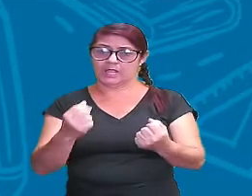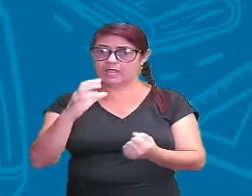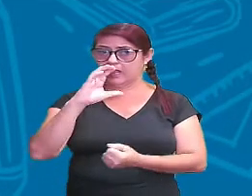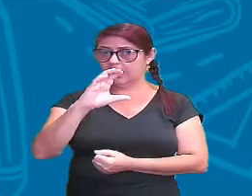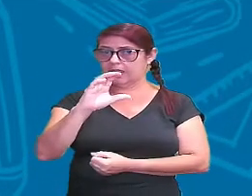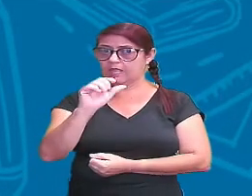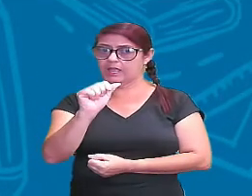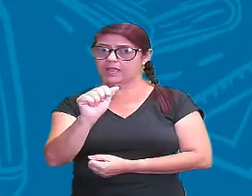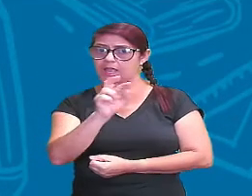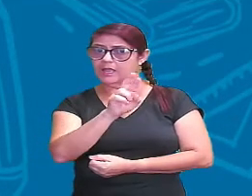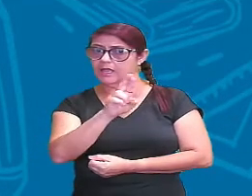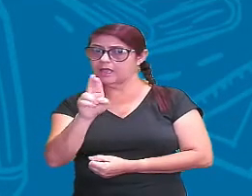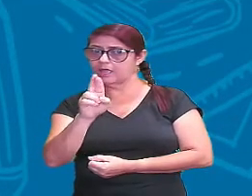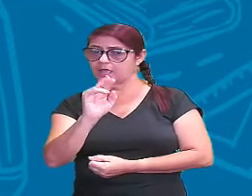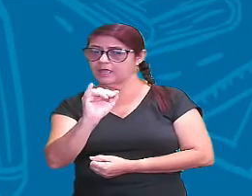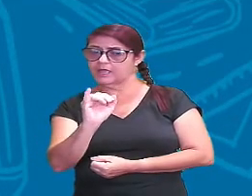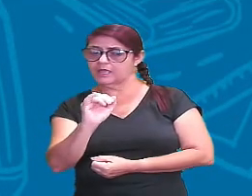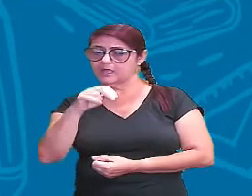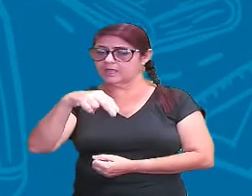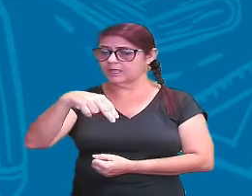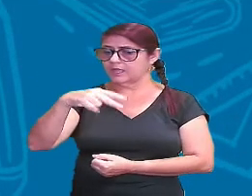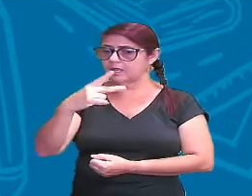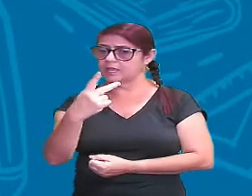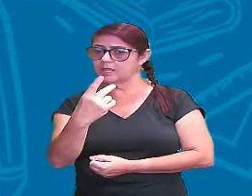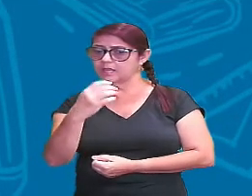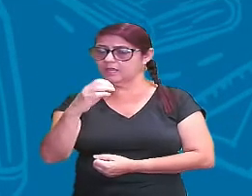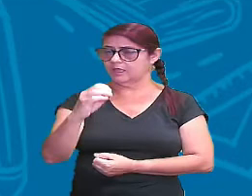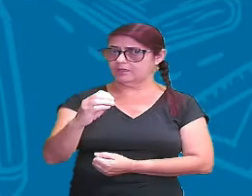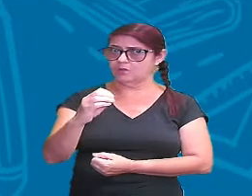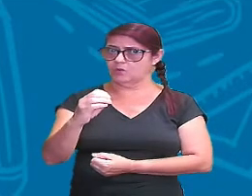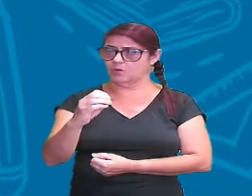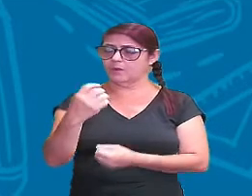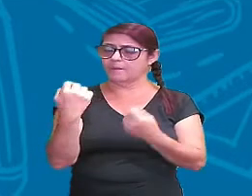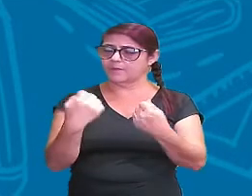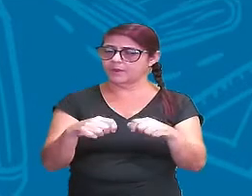uma palavra também de som forte e